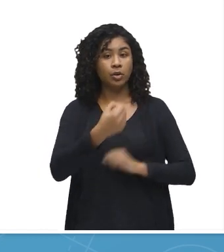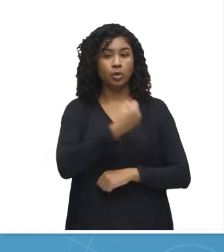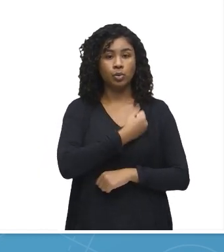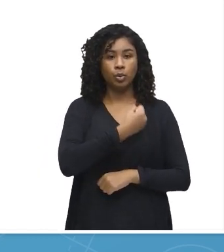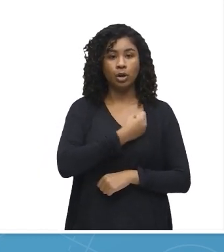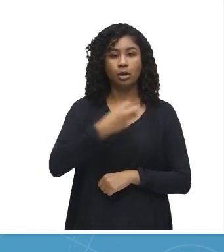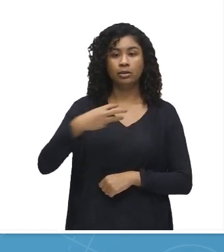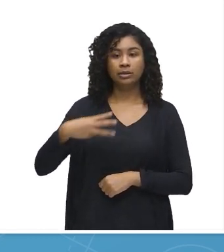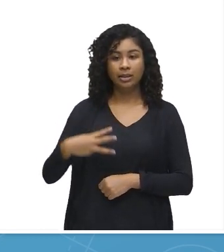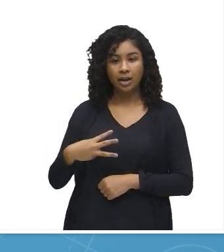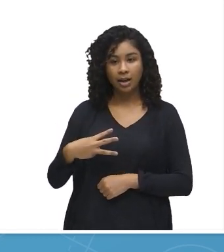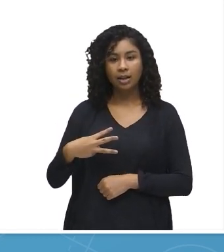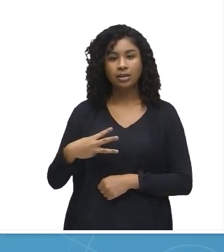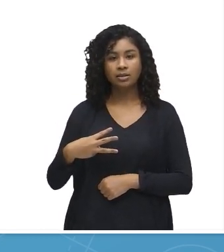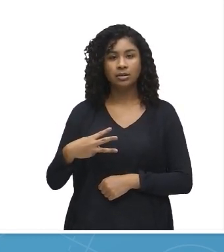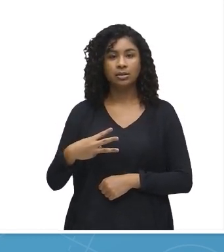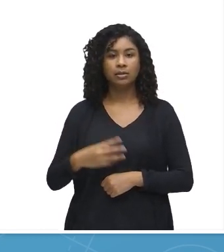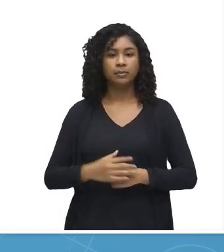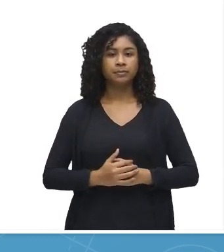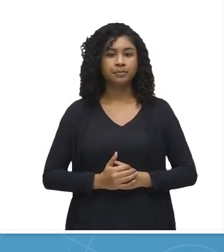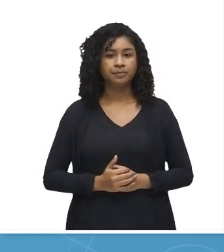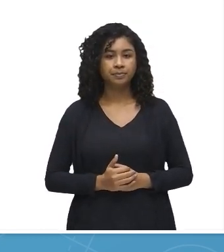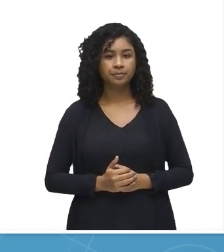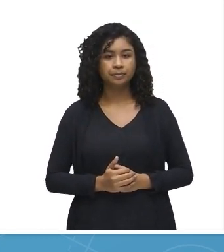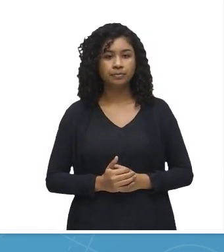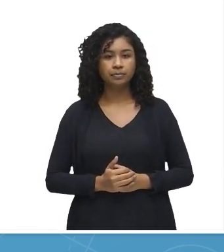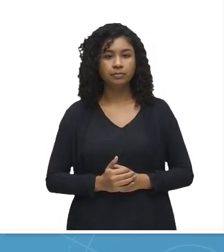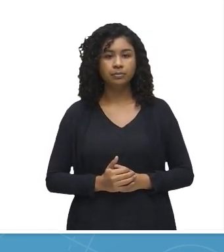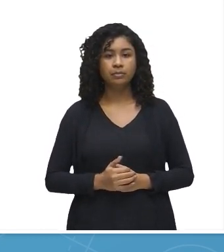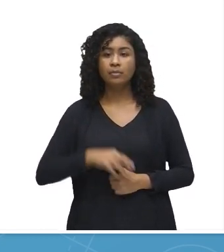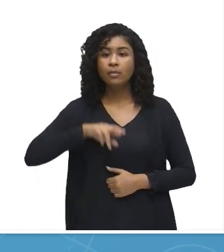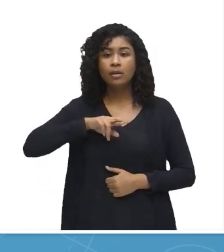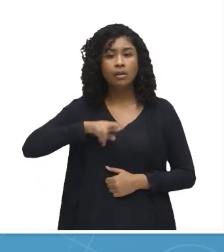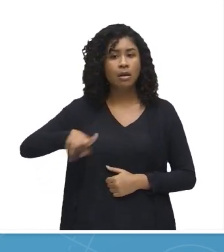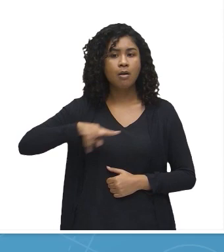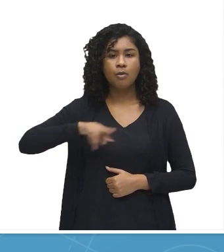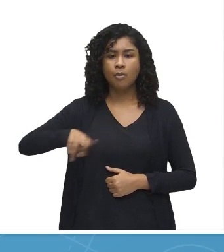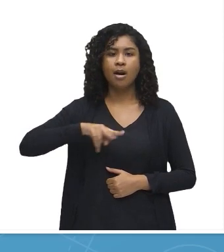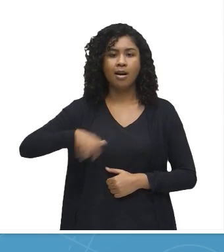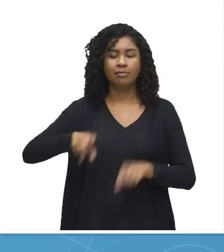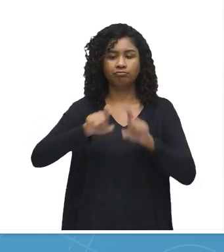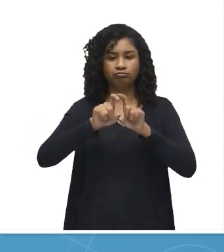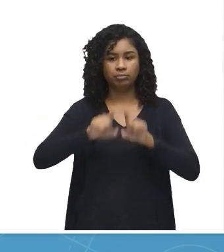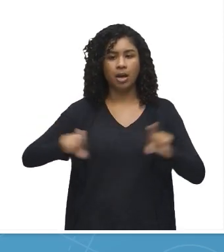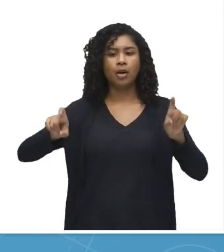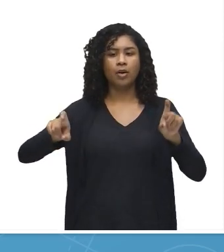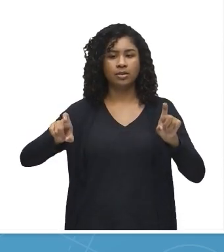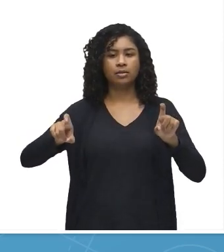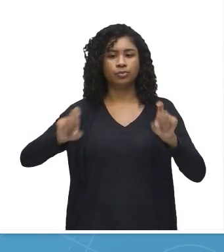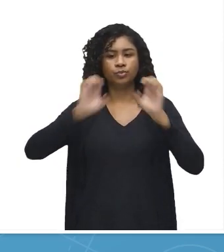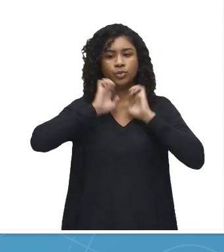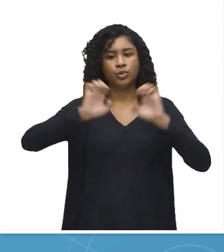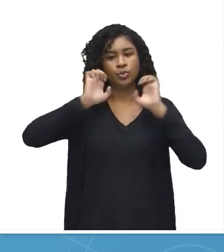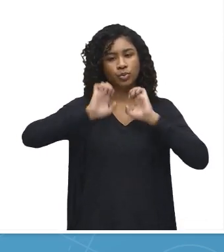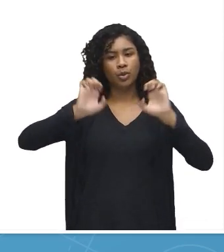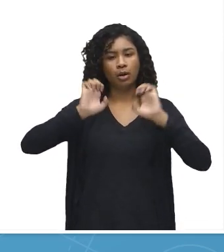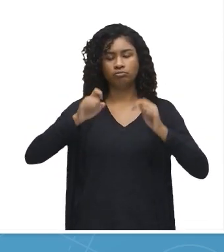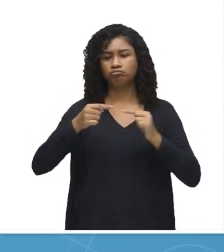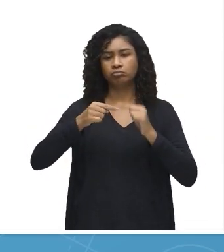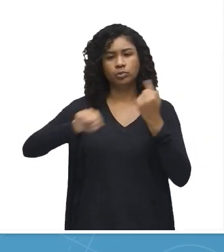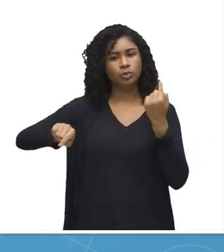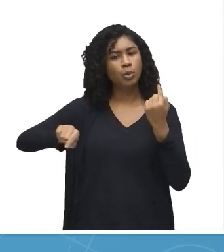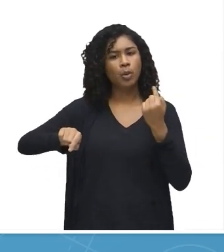número 3 ele não é uma das soluções dessa equação do segundo grau. O 3 ele